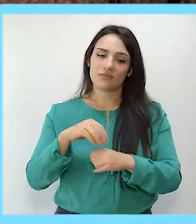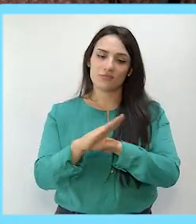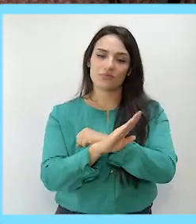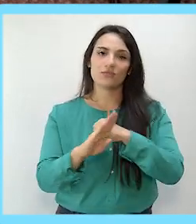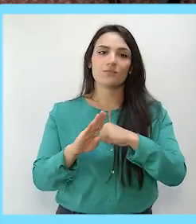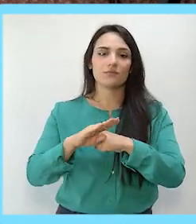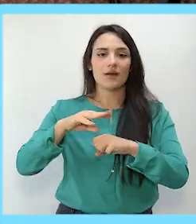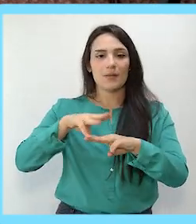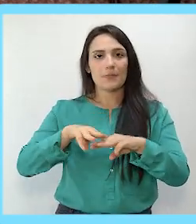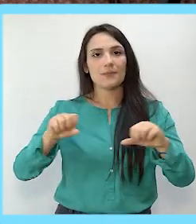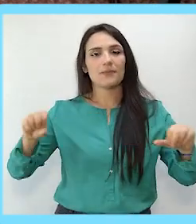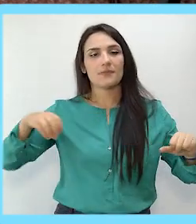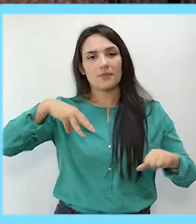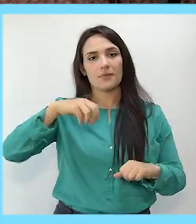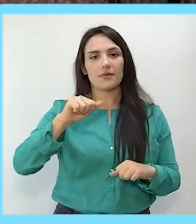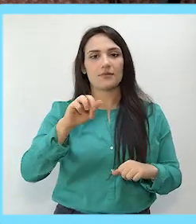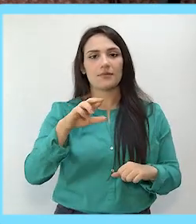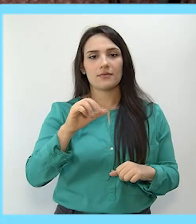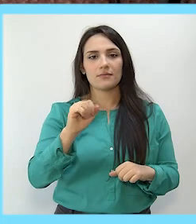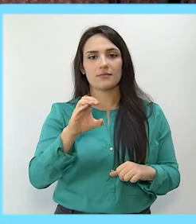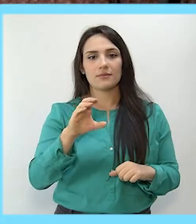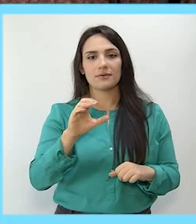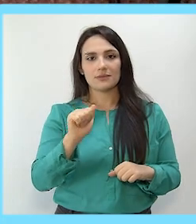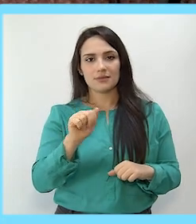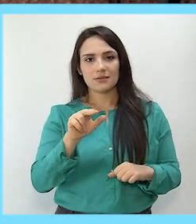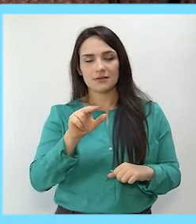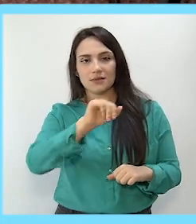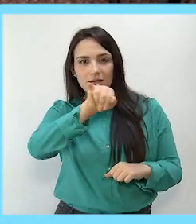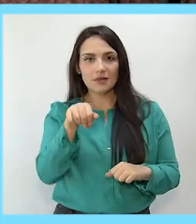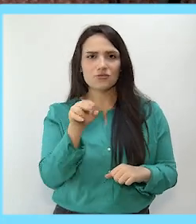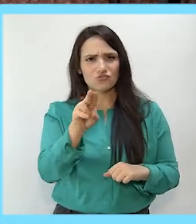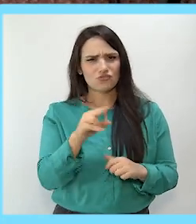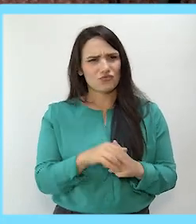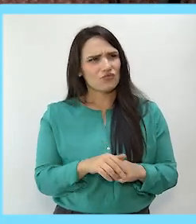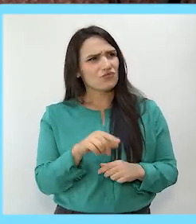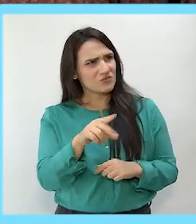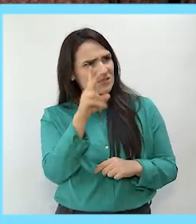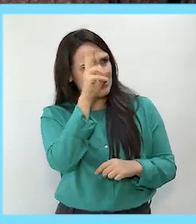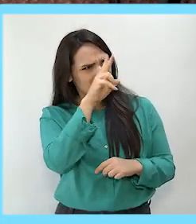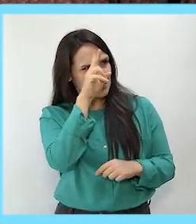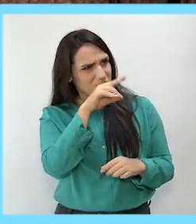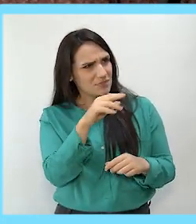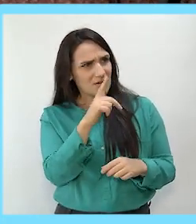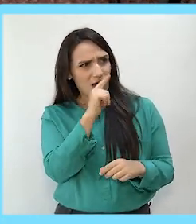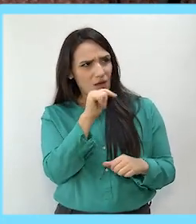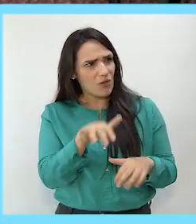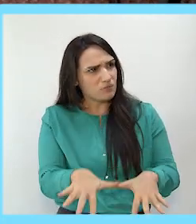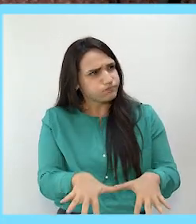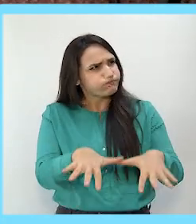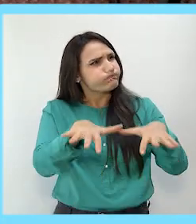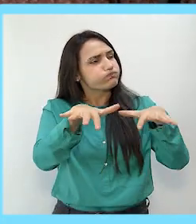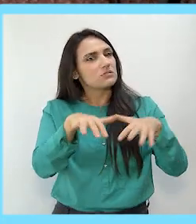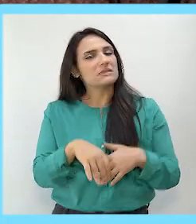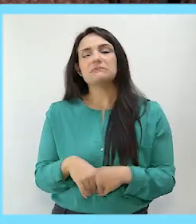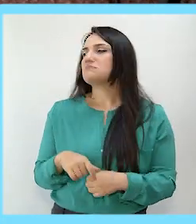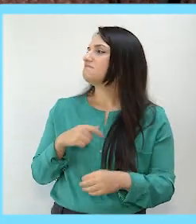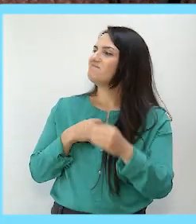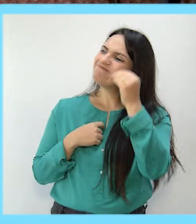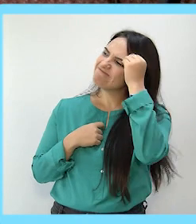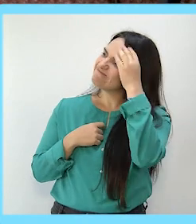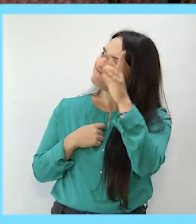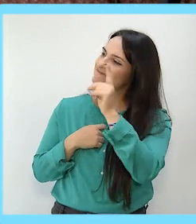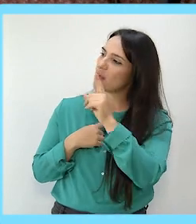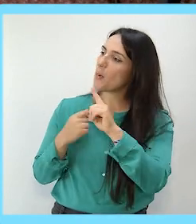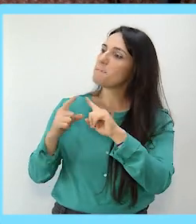da cidade ali. Aí depois meus pais... Mas você não chegou a pegar aquelas enchentes, não? Você Não, eu não lembro, porque eu era muito pequena, né?